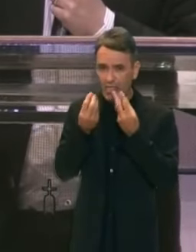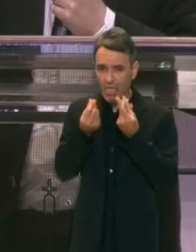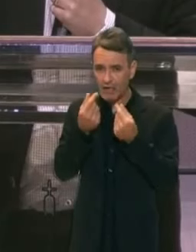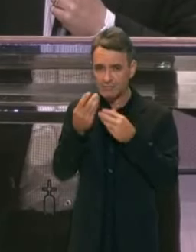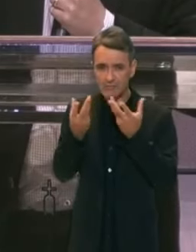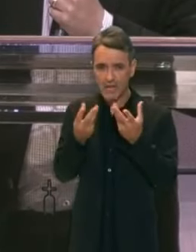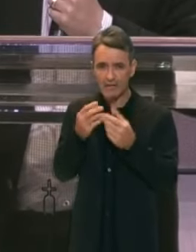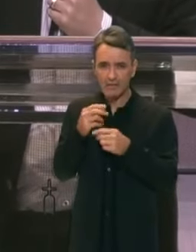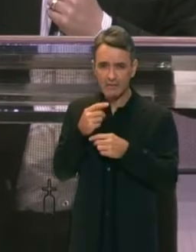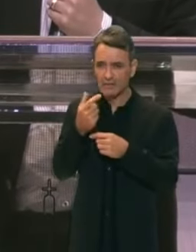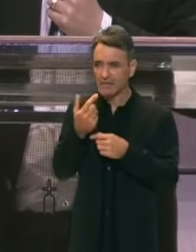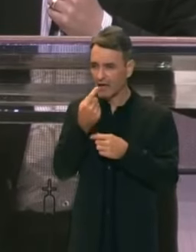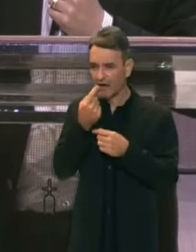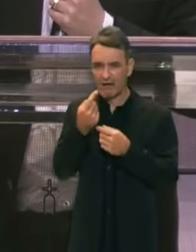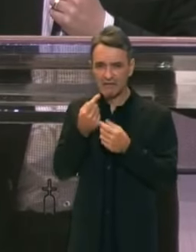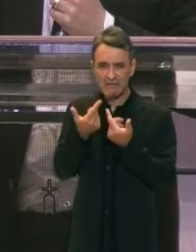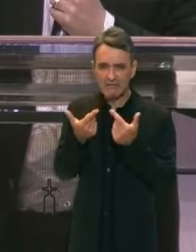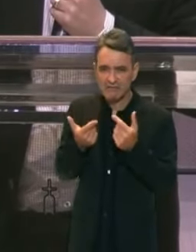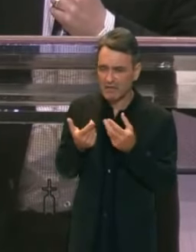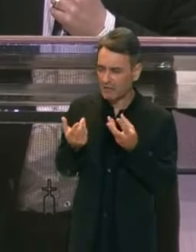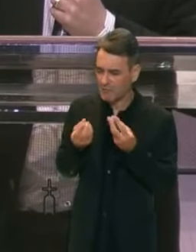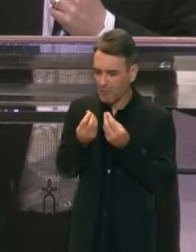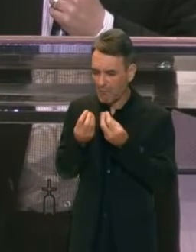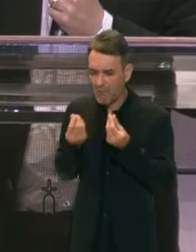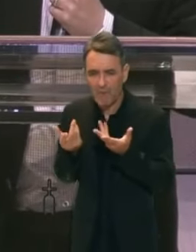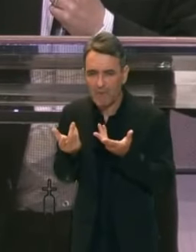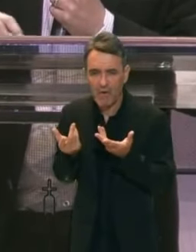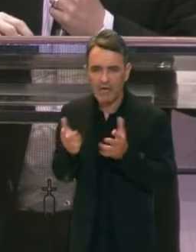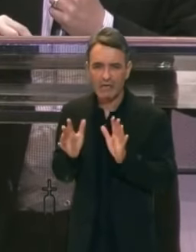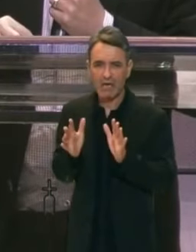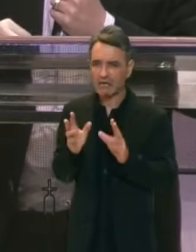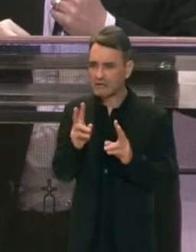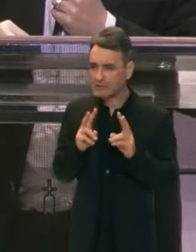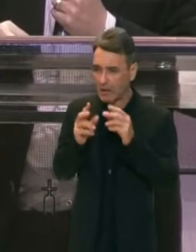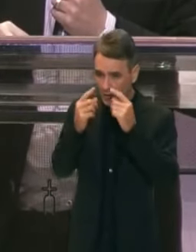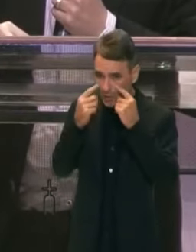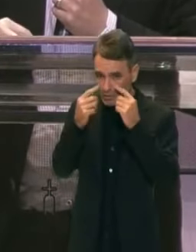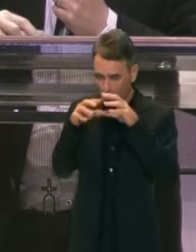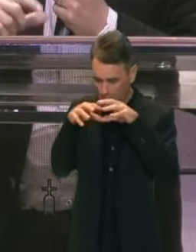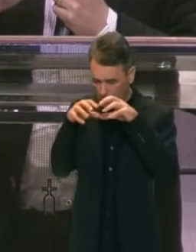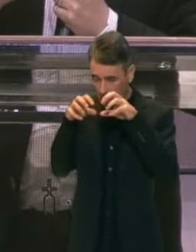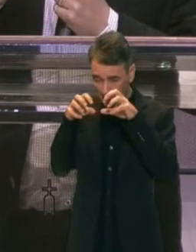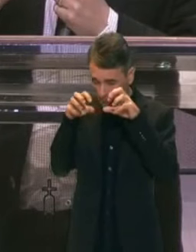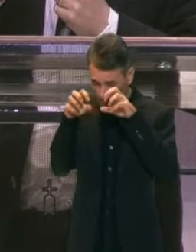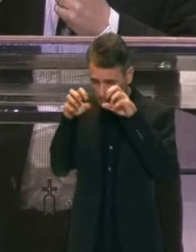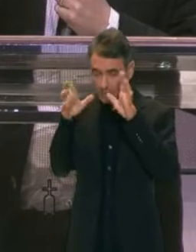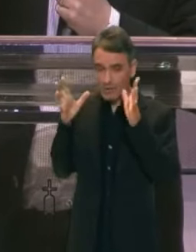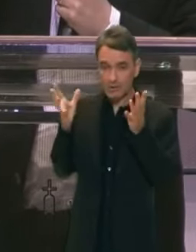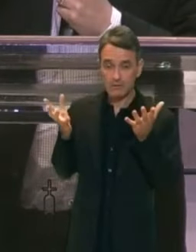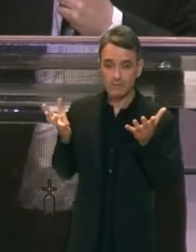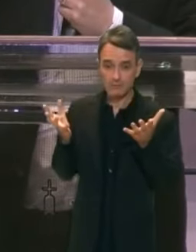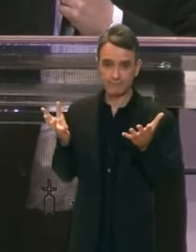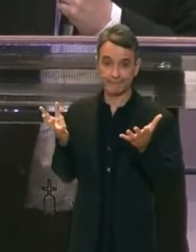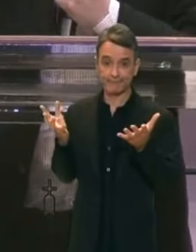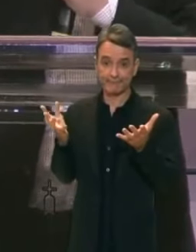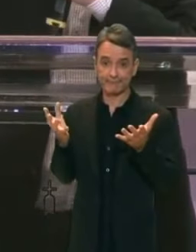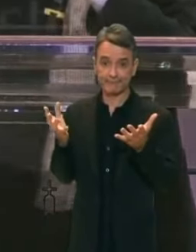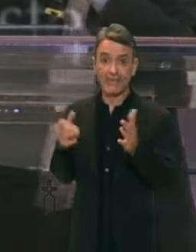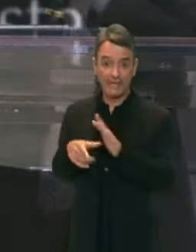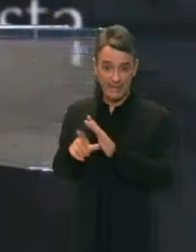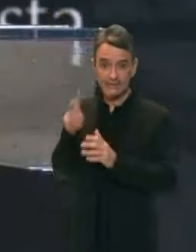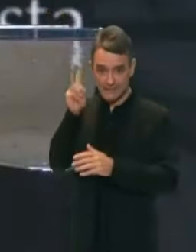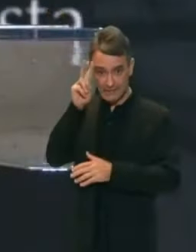poucos, e se escurecerem os que olham pelas janelas dos seus olhos. Quando a sabedoria fala, além de